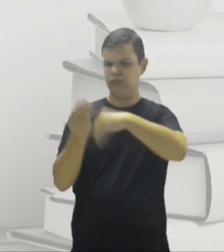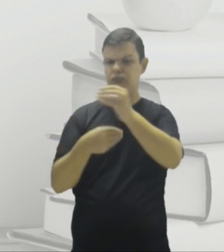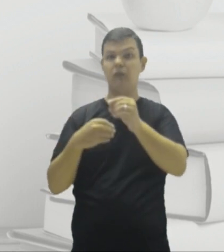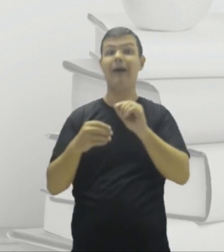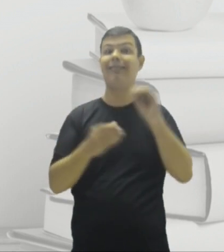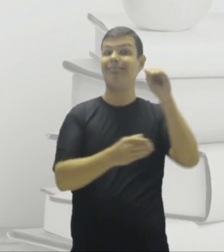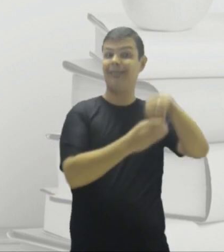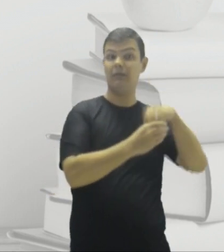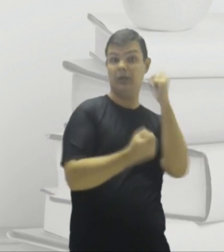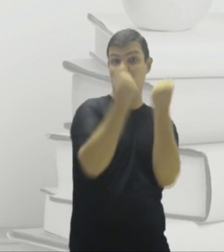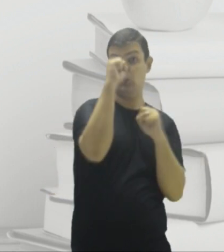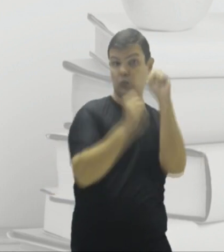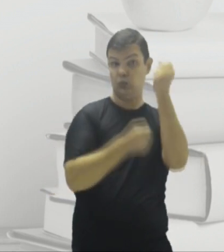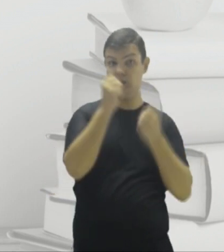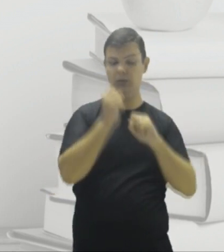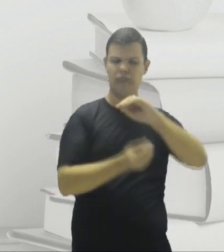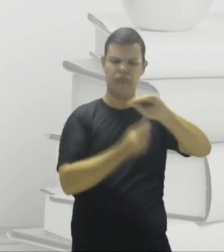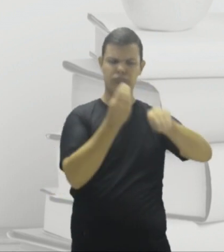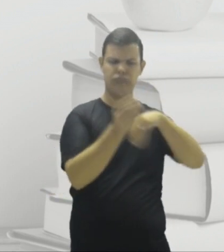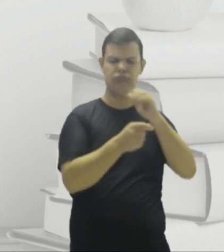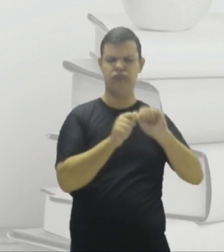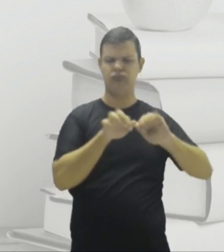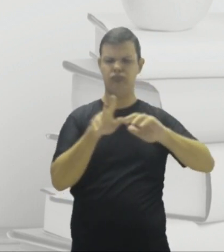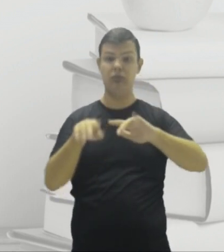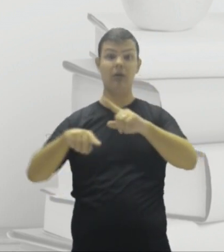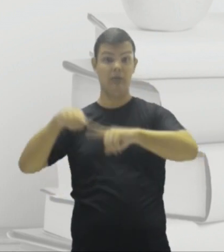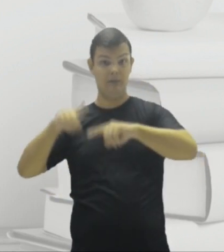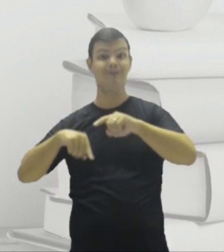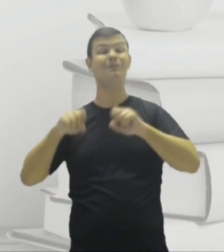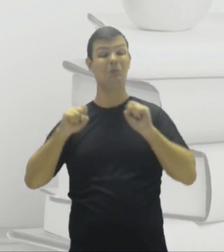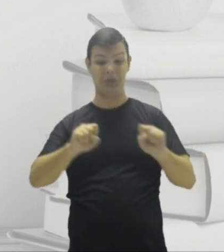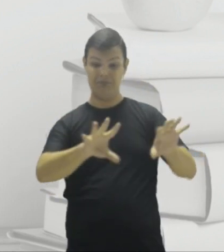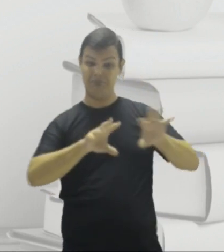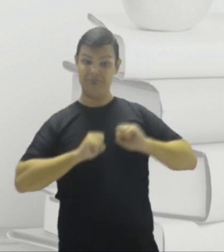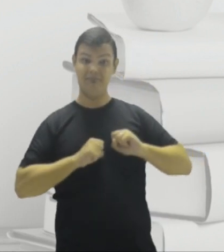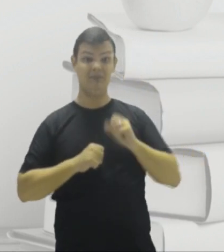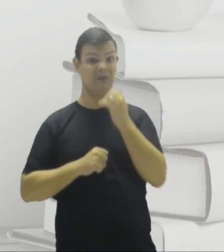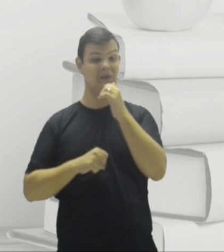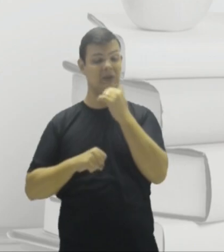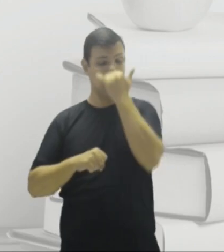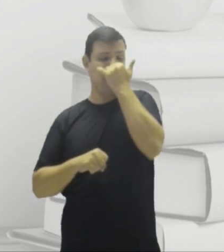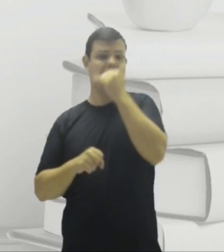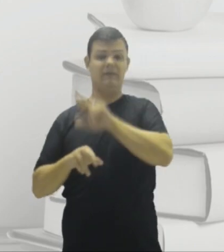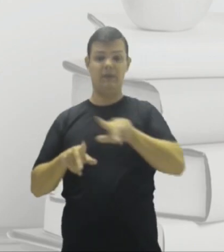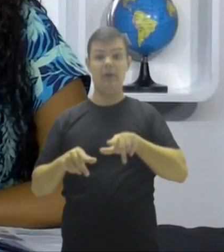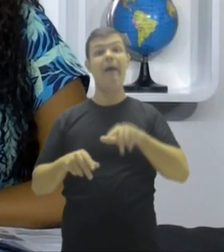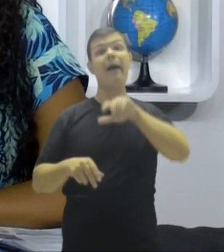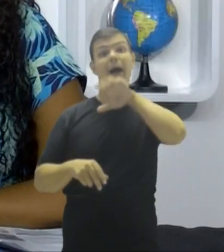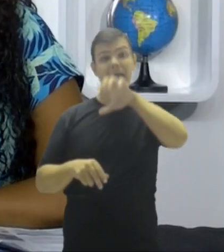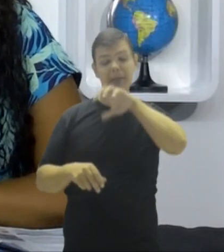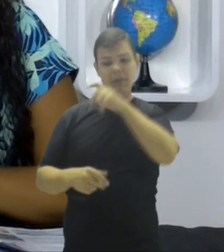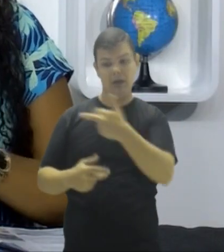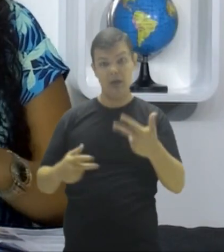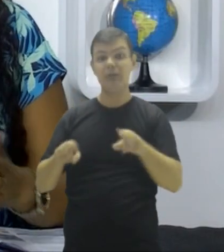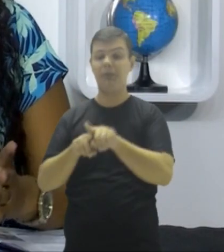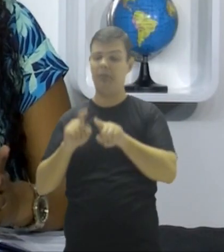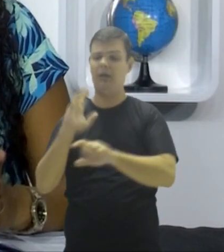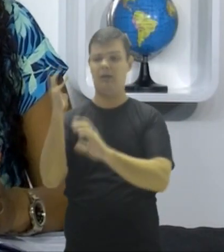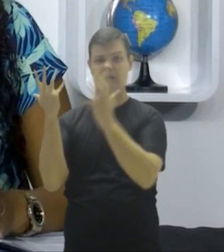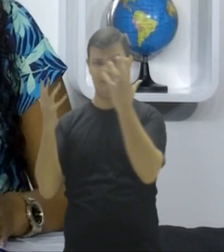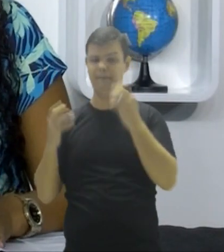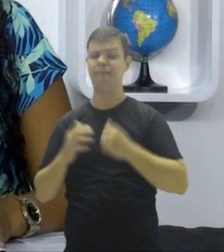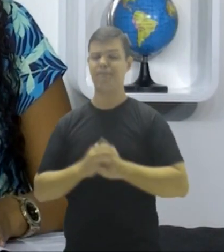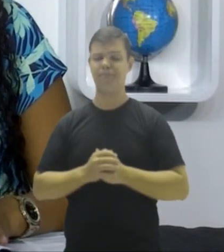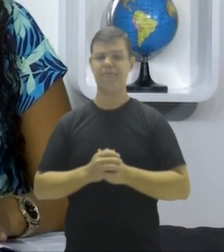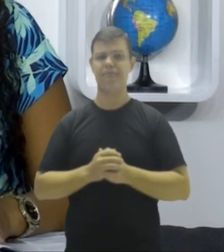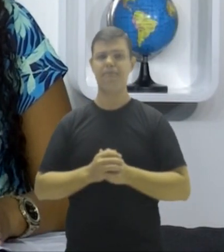processos industriais. Alguns desses elementos são nocivos e podem provocar a morte de animais e plantas. Então, no